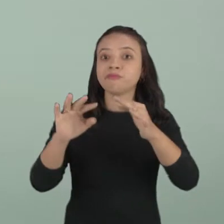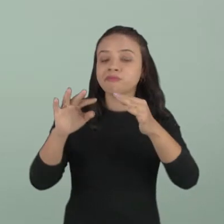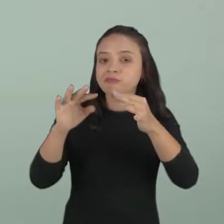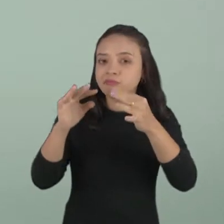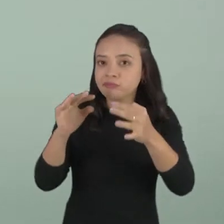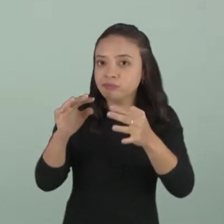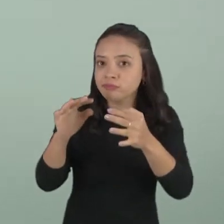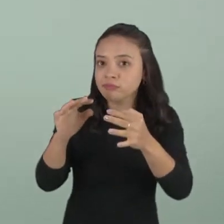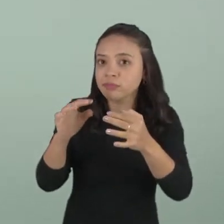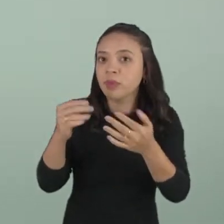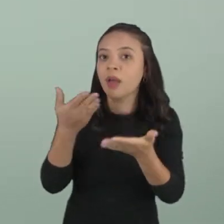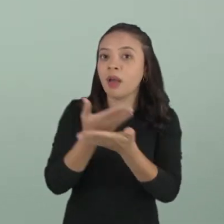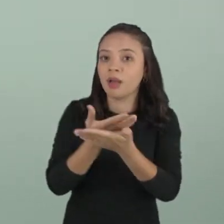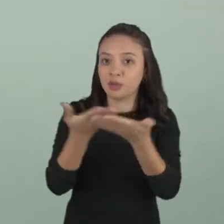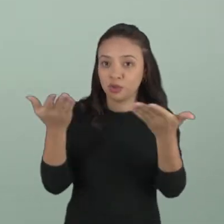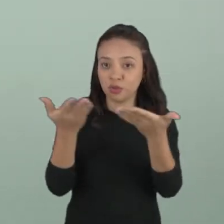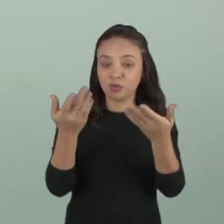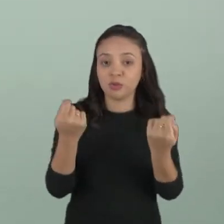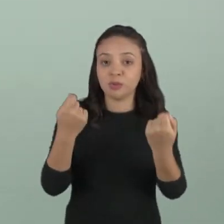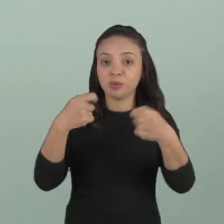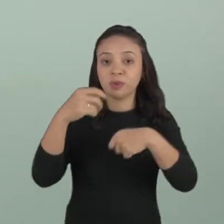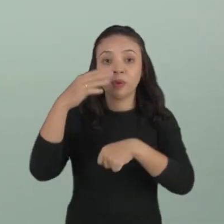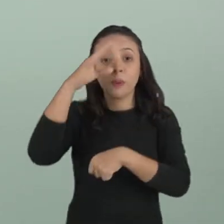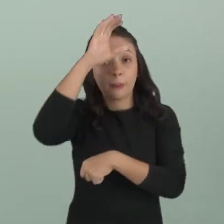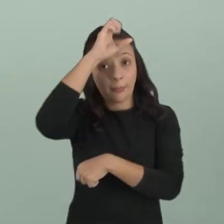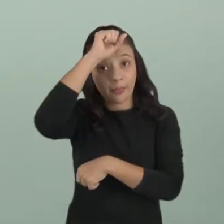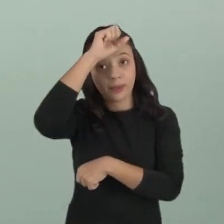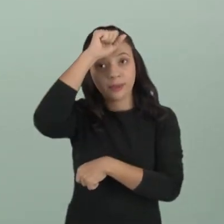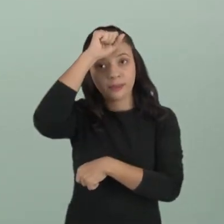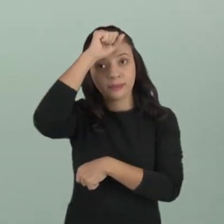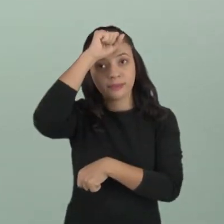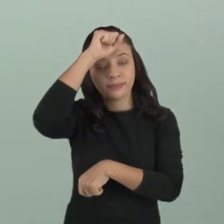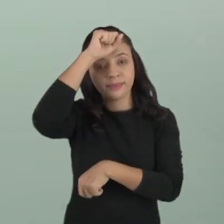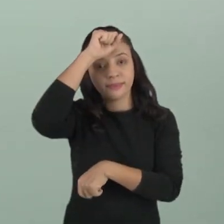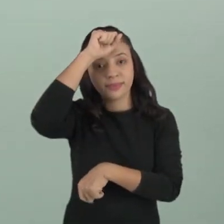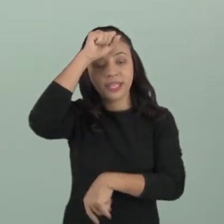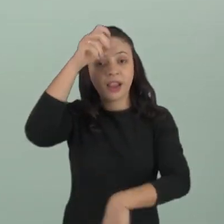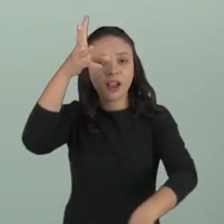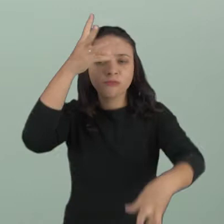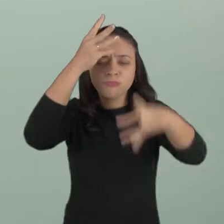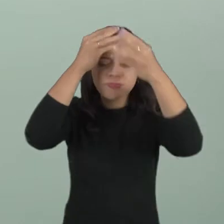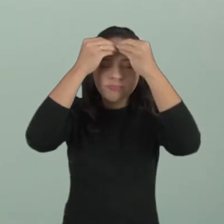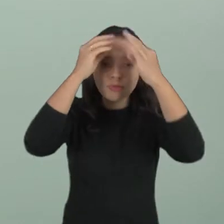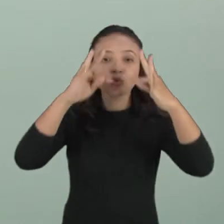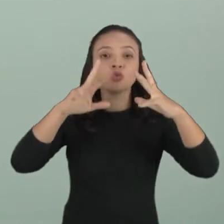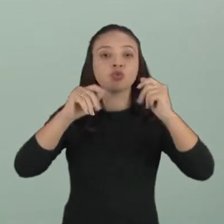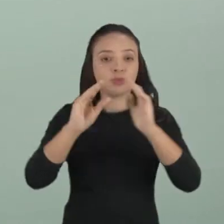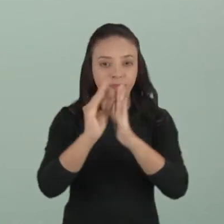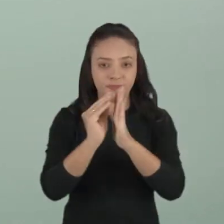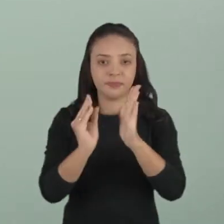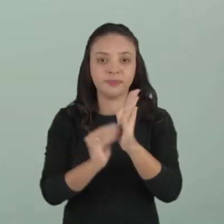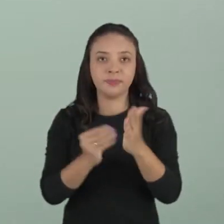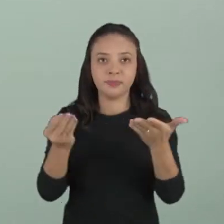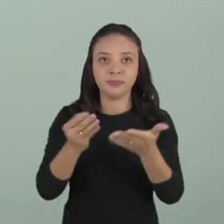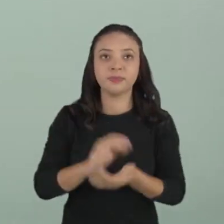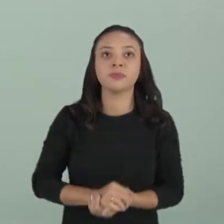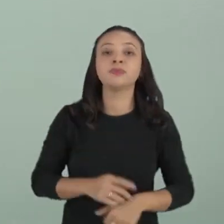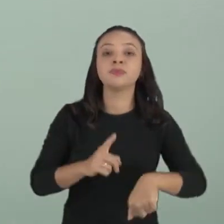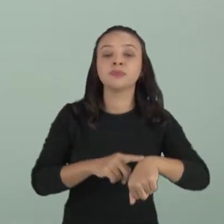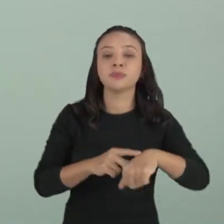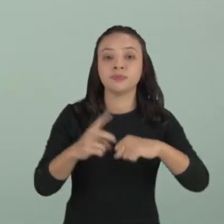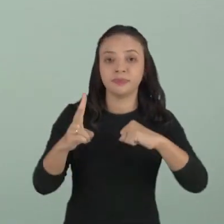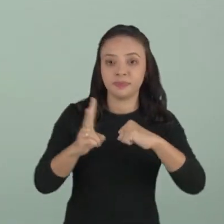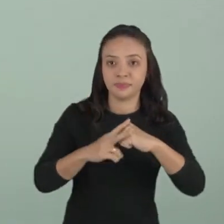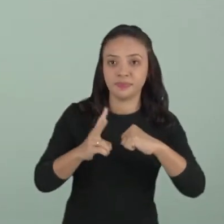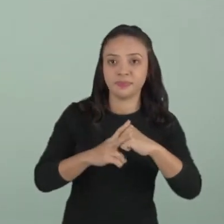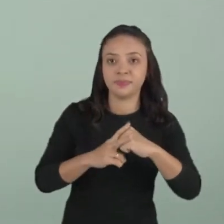vez nesta aula para que vocês possam aprender e assimilar esse conteúdo. Tempos